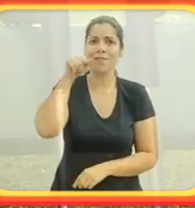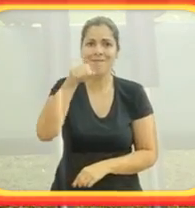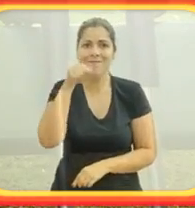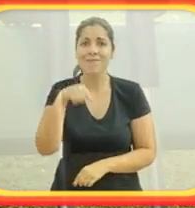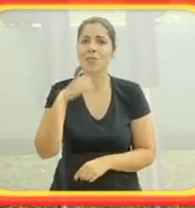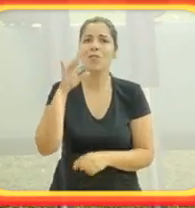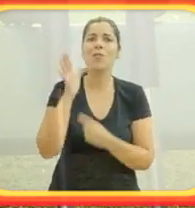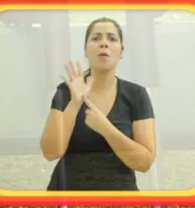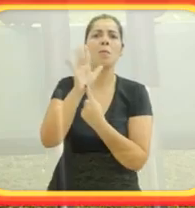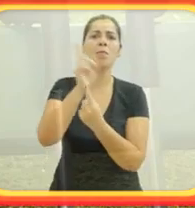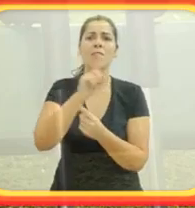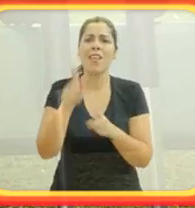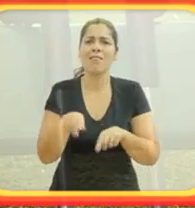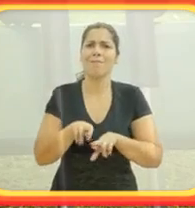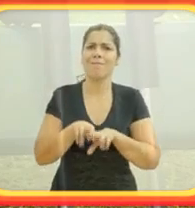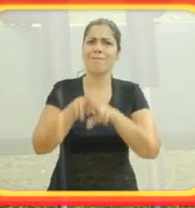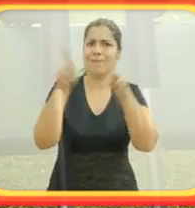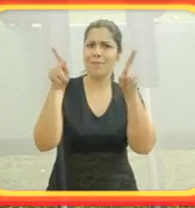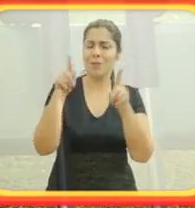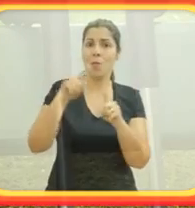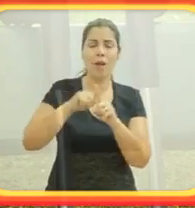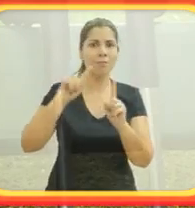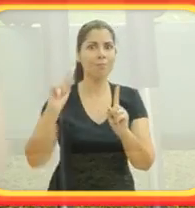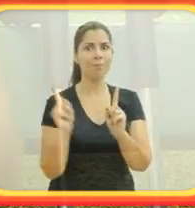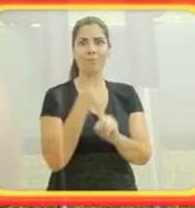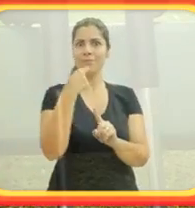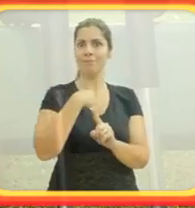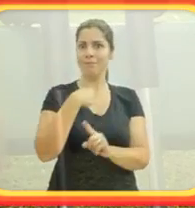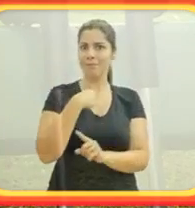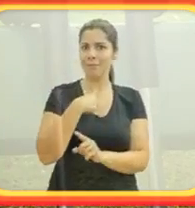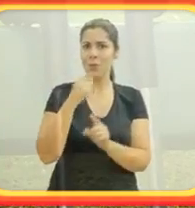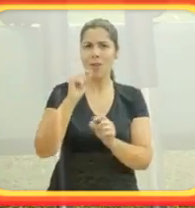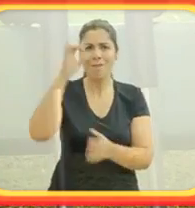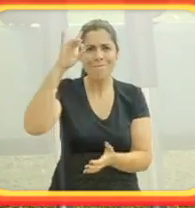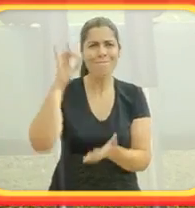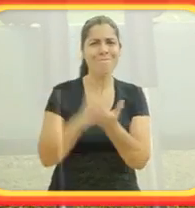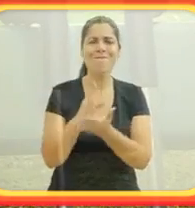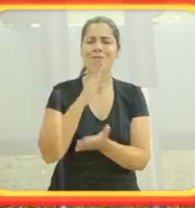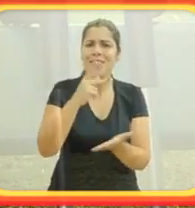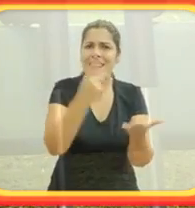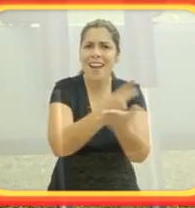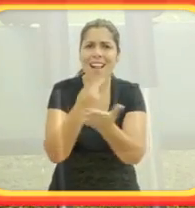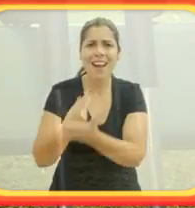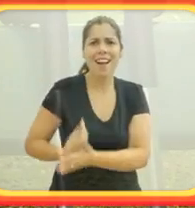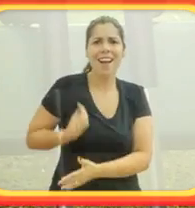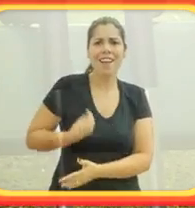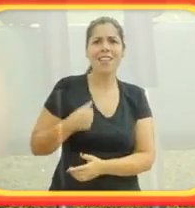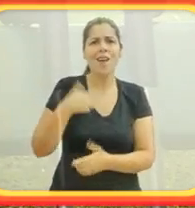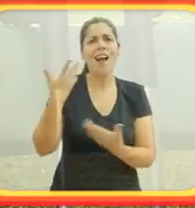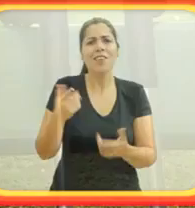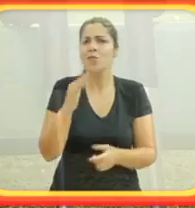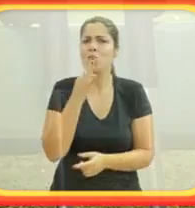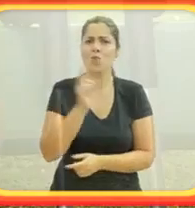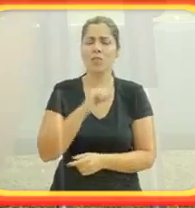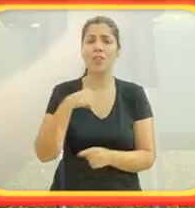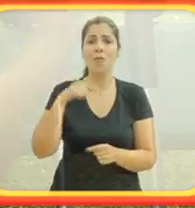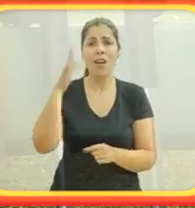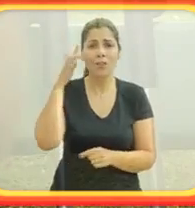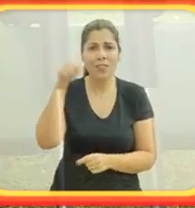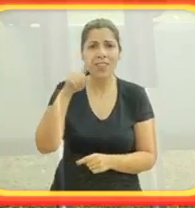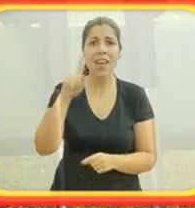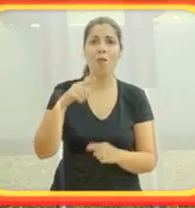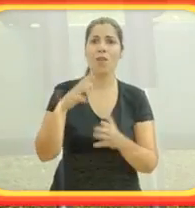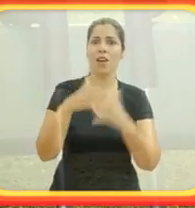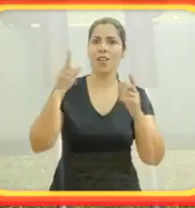interior de alguns estados do país. Eu gostei sempre daquilo que não é mostrado, né? O diferente, o inédito, era justamente